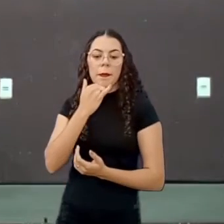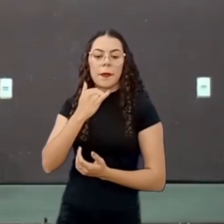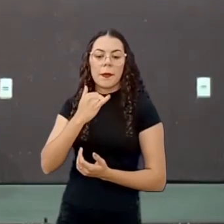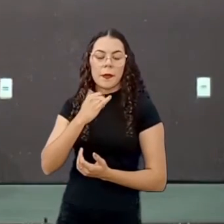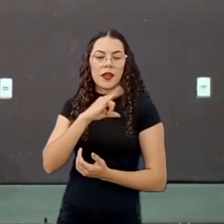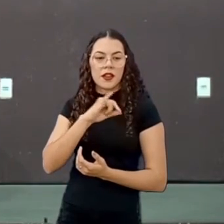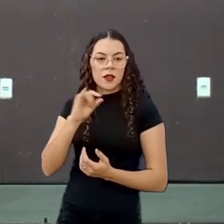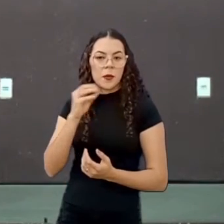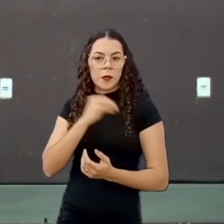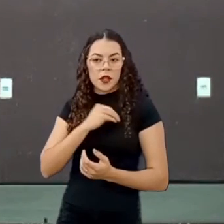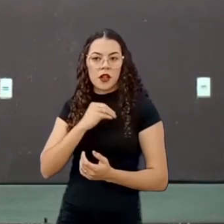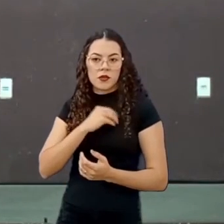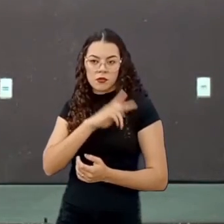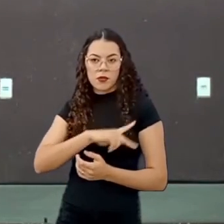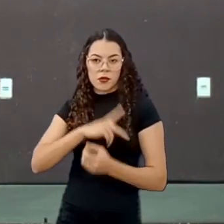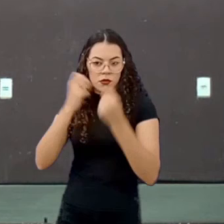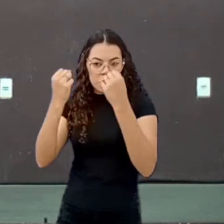dizendo,